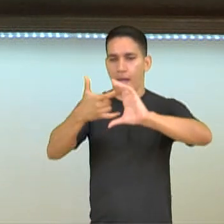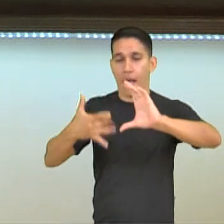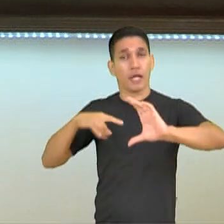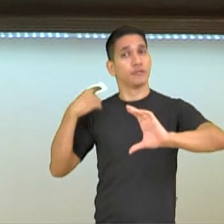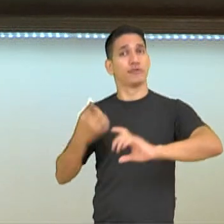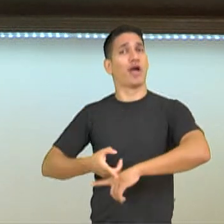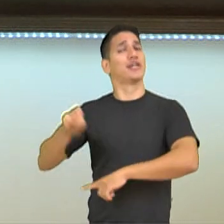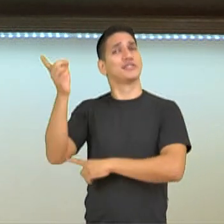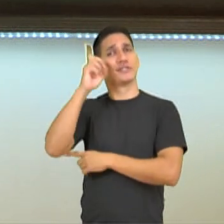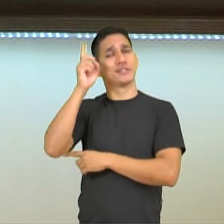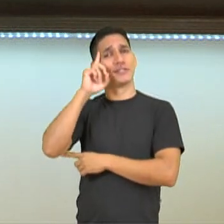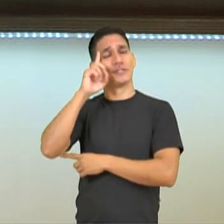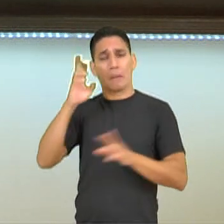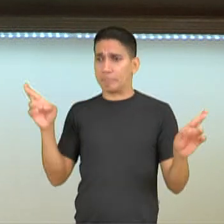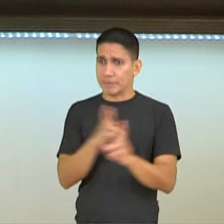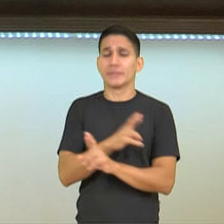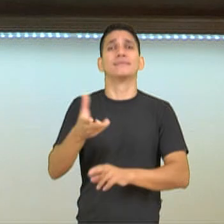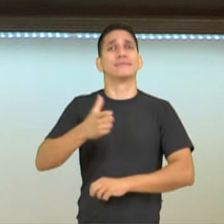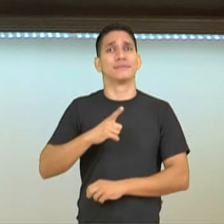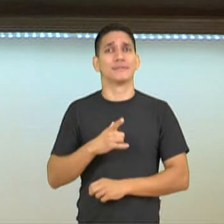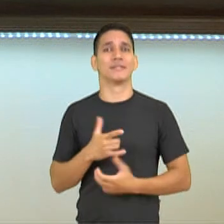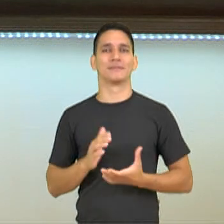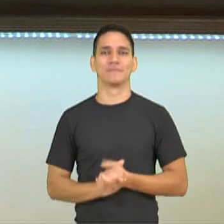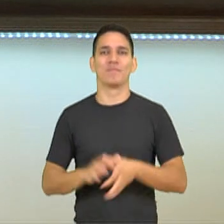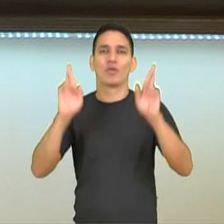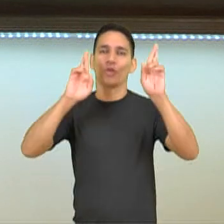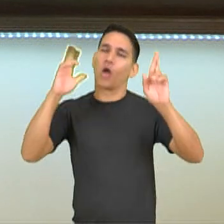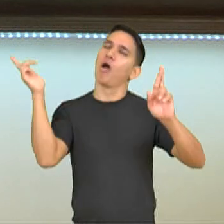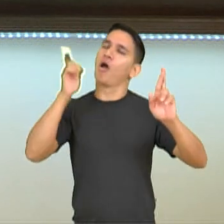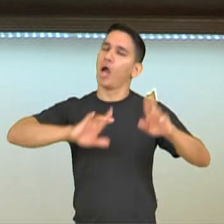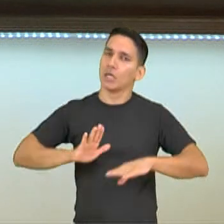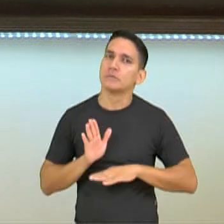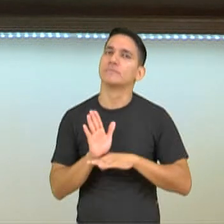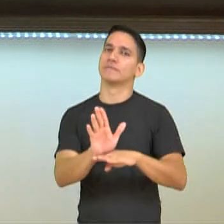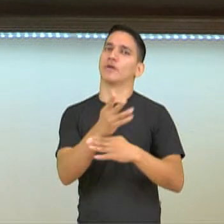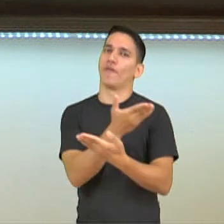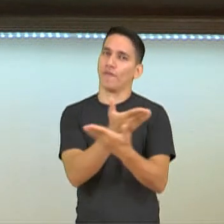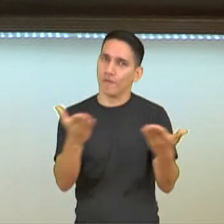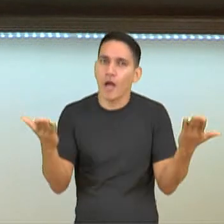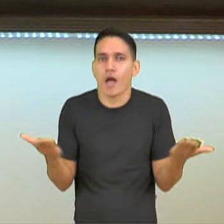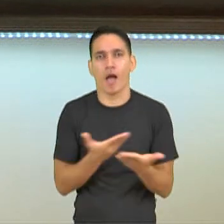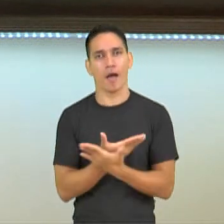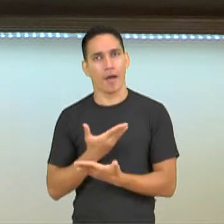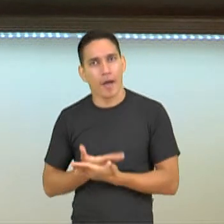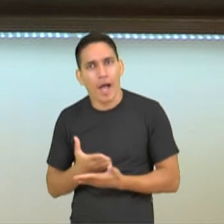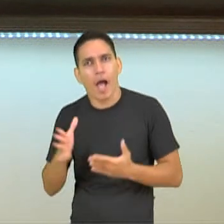dia a dia que estão relacionadas a eles. Espero ter contribuído com vocês nesta aula,